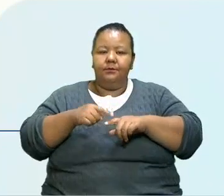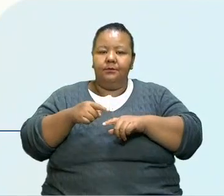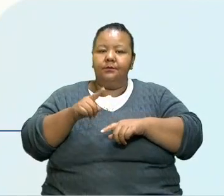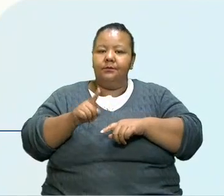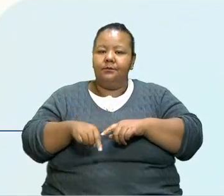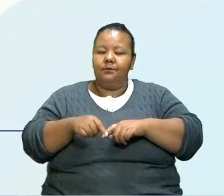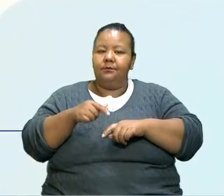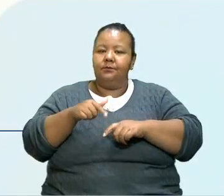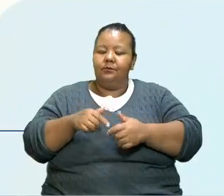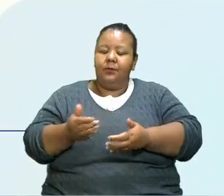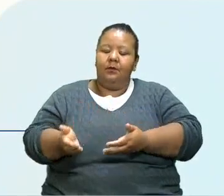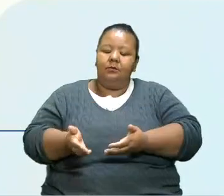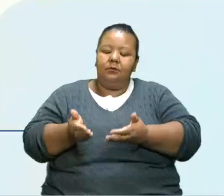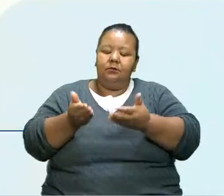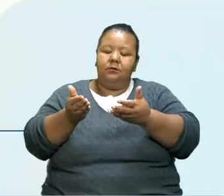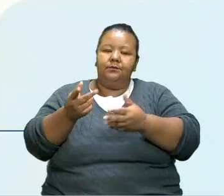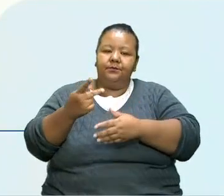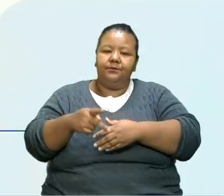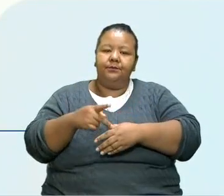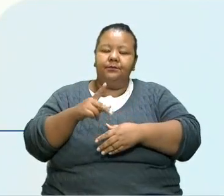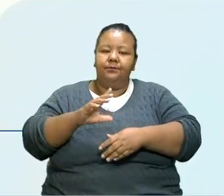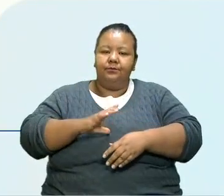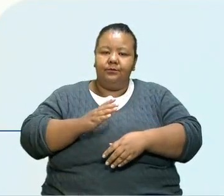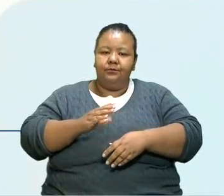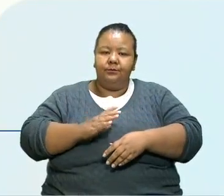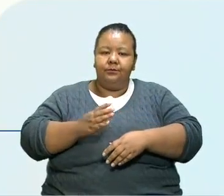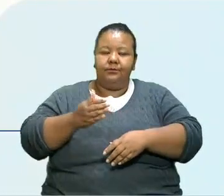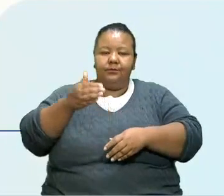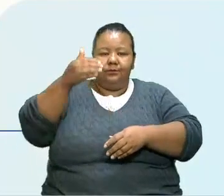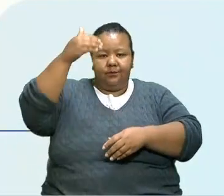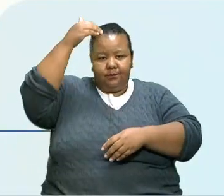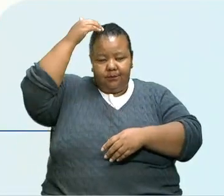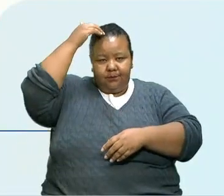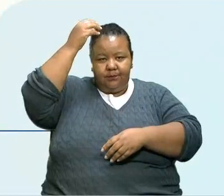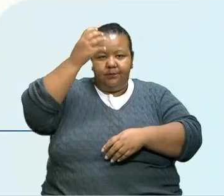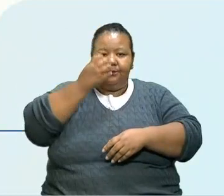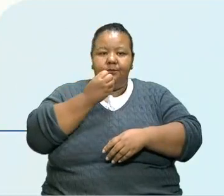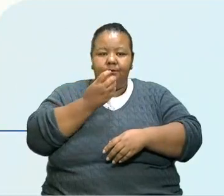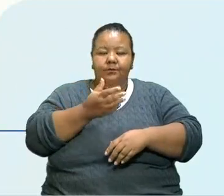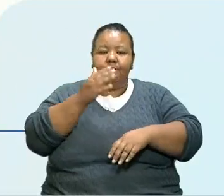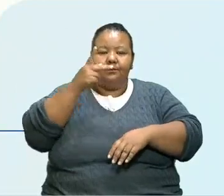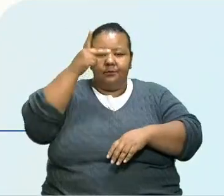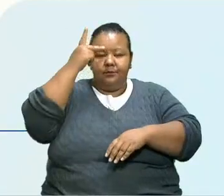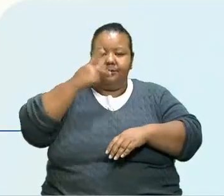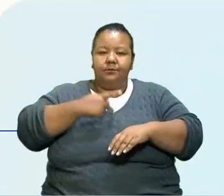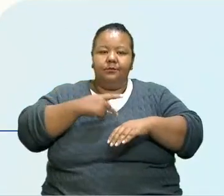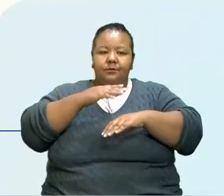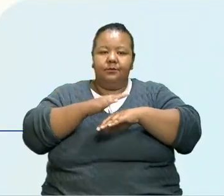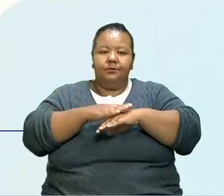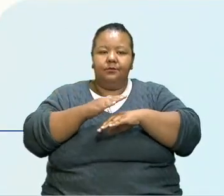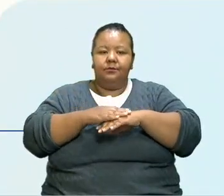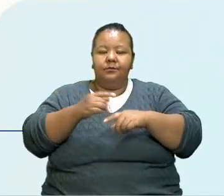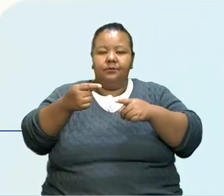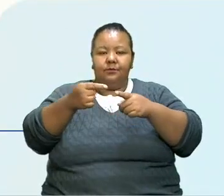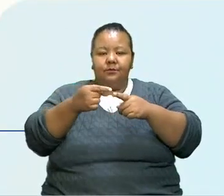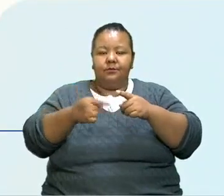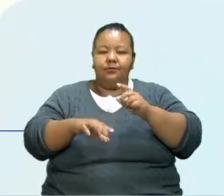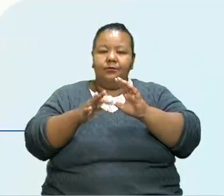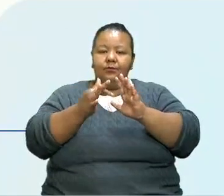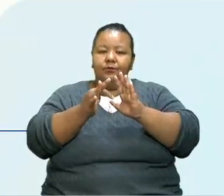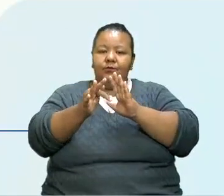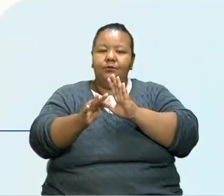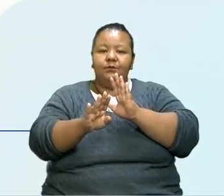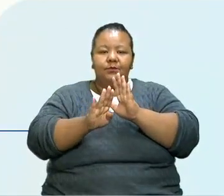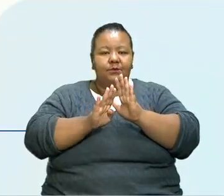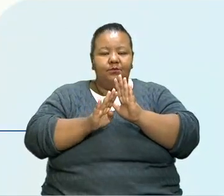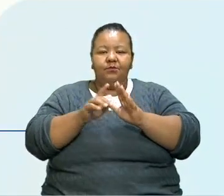grande impulso para essa motivação interna. Uma boa autonomia está ligada diretamente ao feedback. Eu